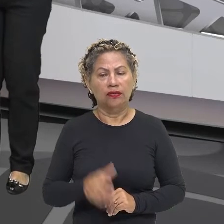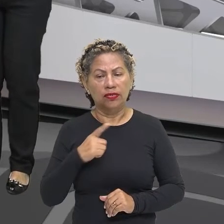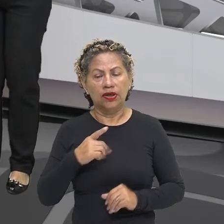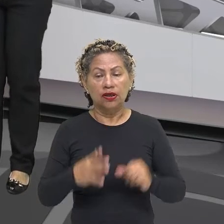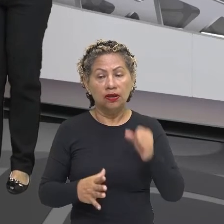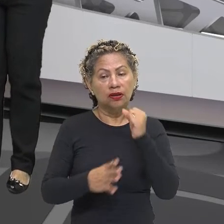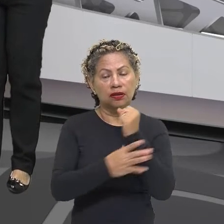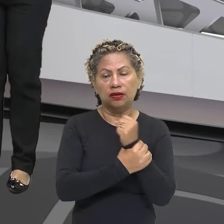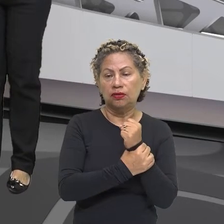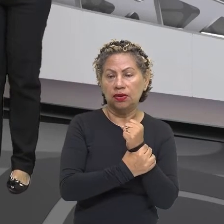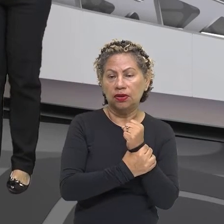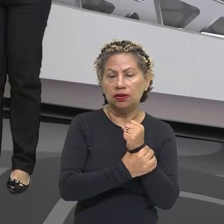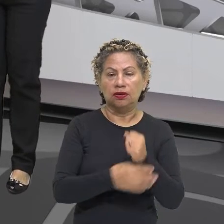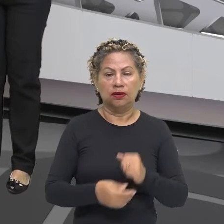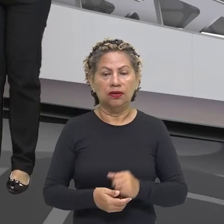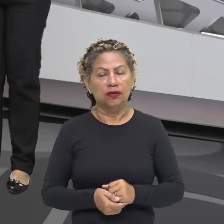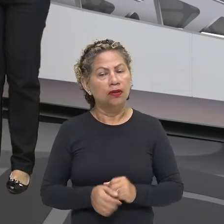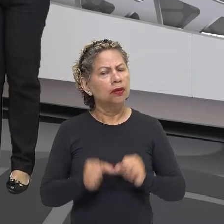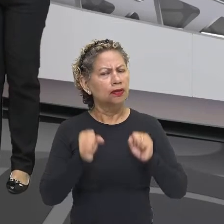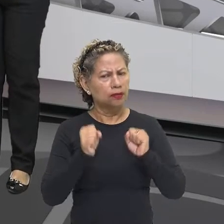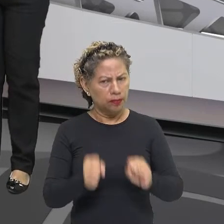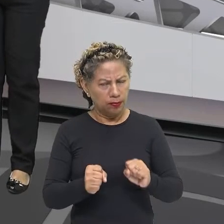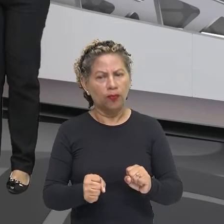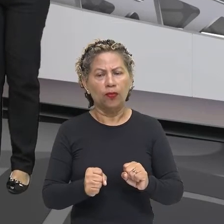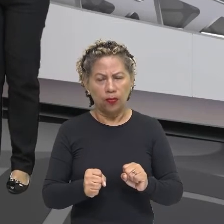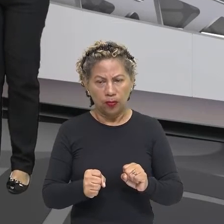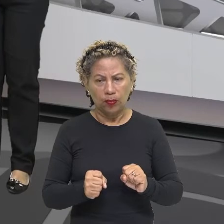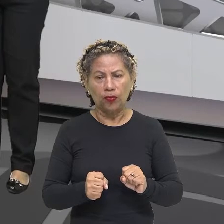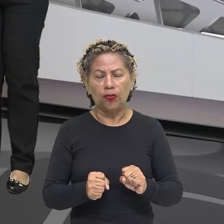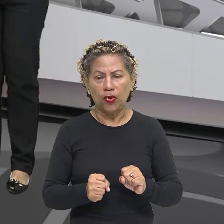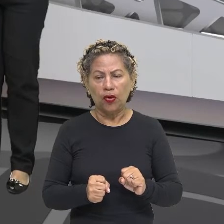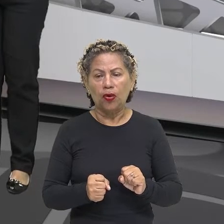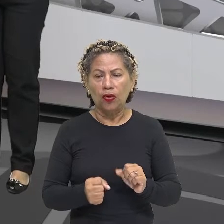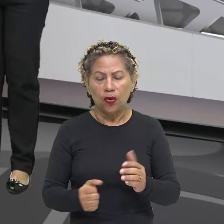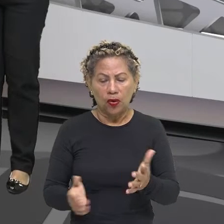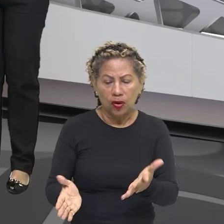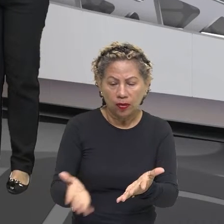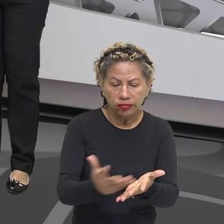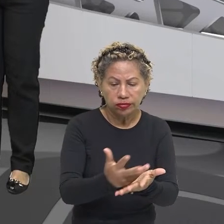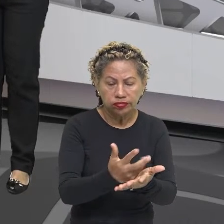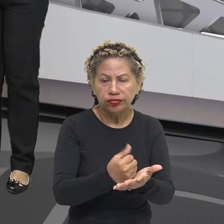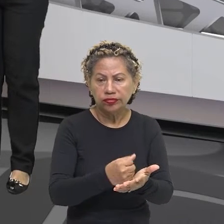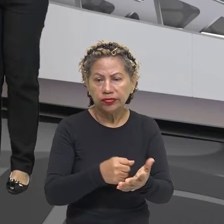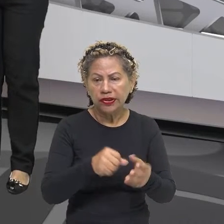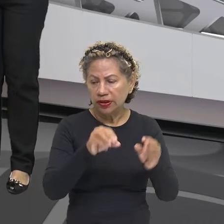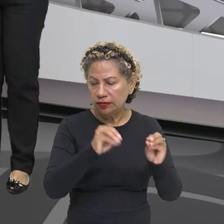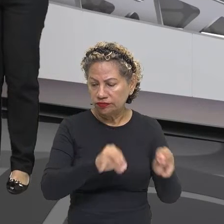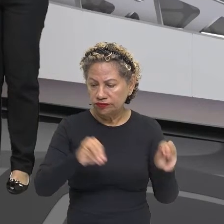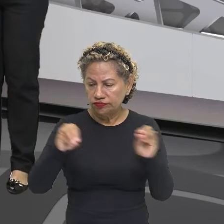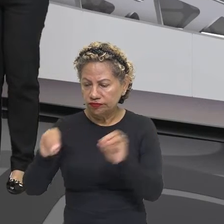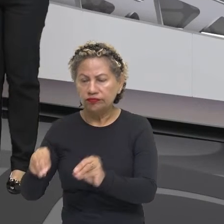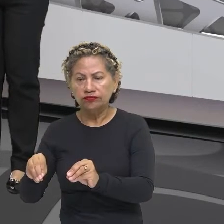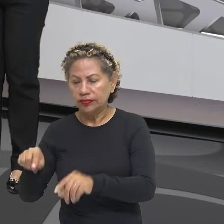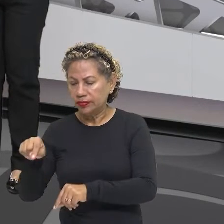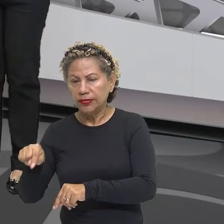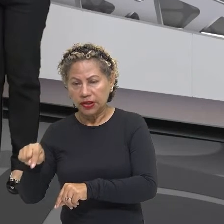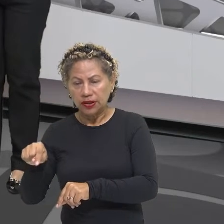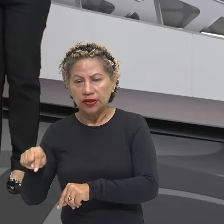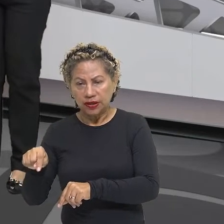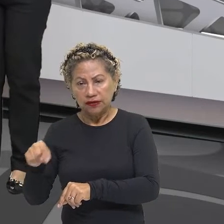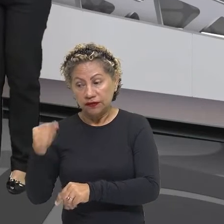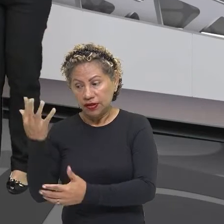ao usuário, tá? Usuários desse tipo de aplicativo não terão qualquer problema, isso porque